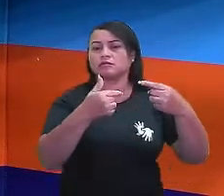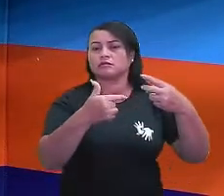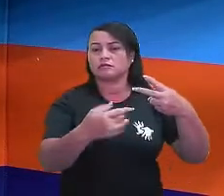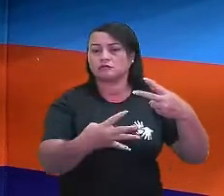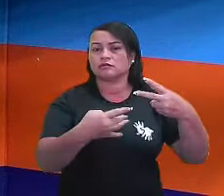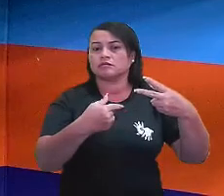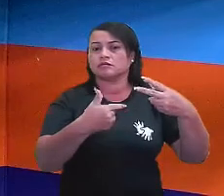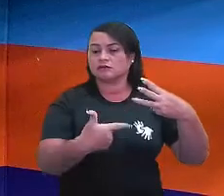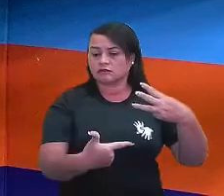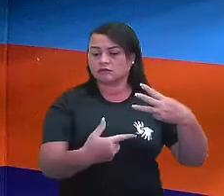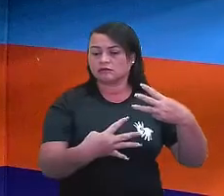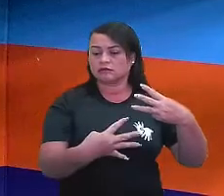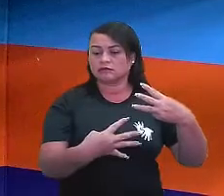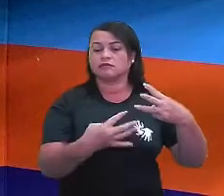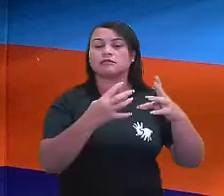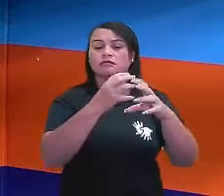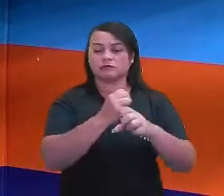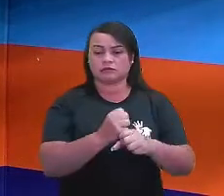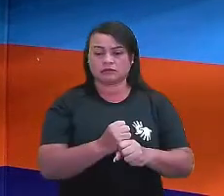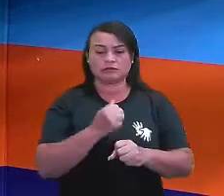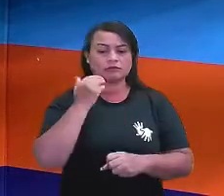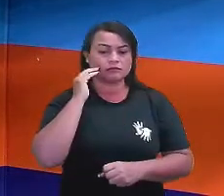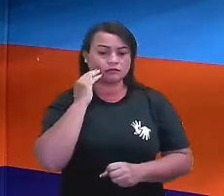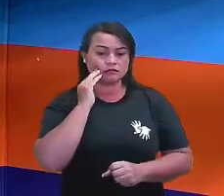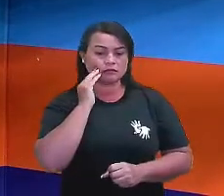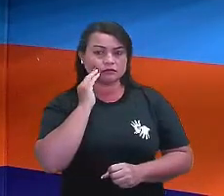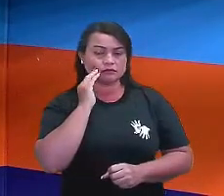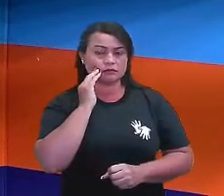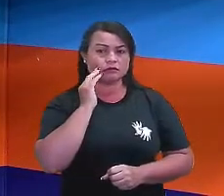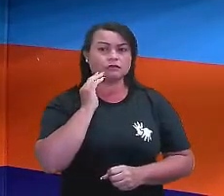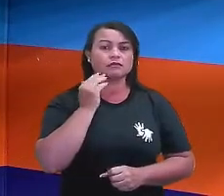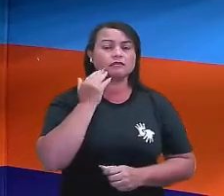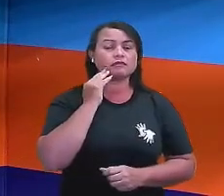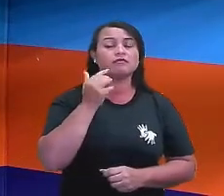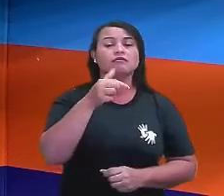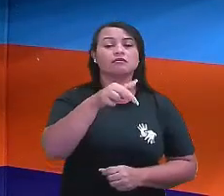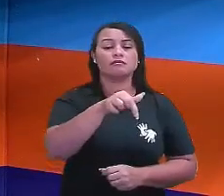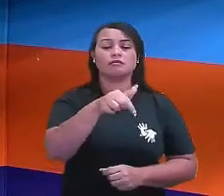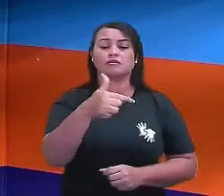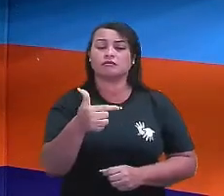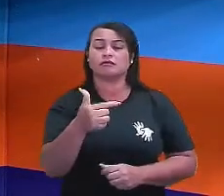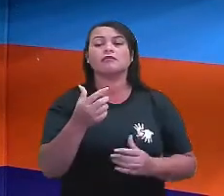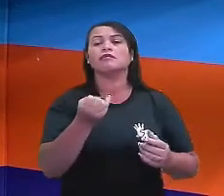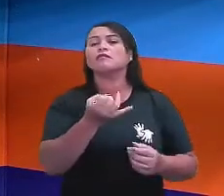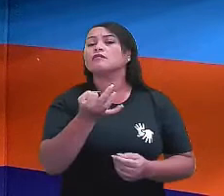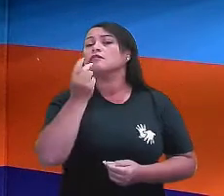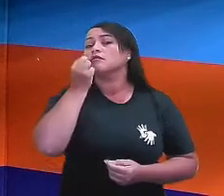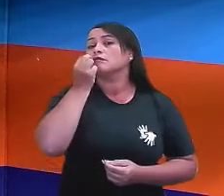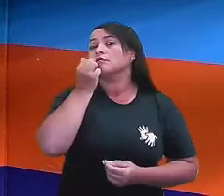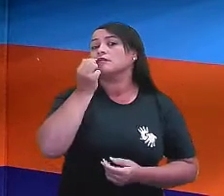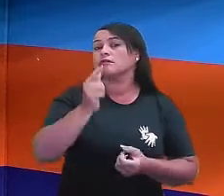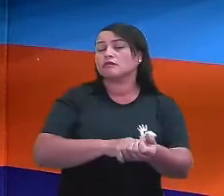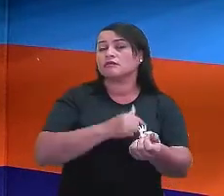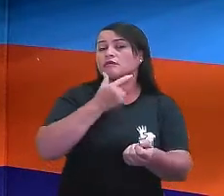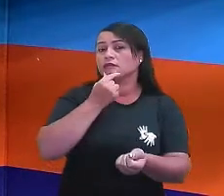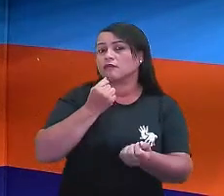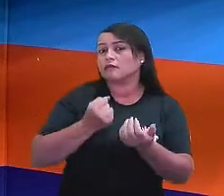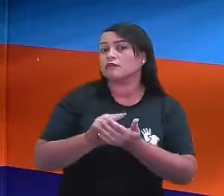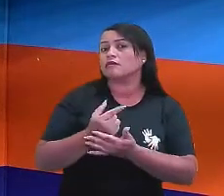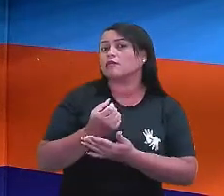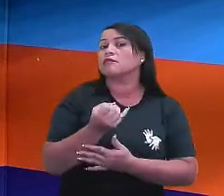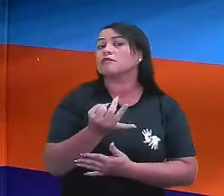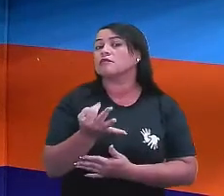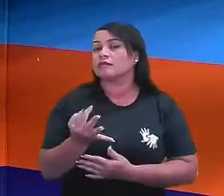24. Aí vai dar 72. E a pergunta é o seguinte: quantos lápis meu irmão comprou? Meu irmão